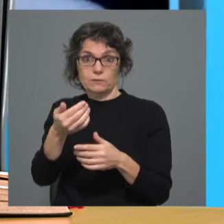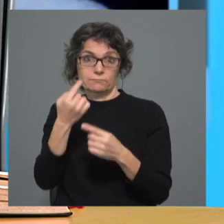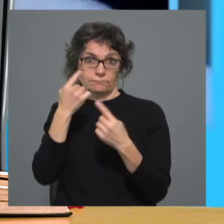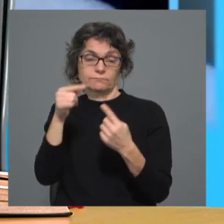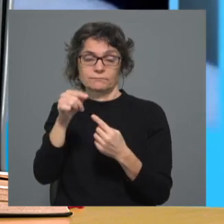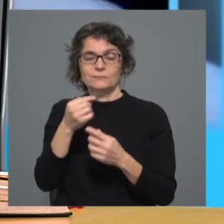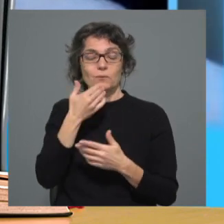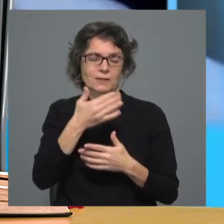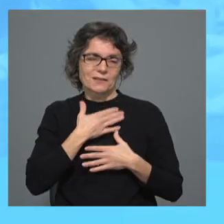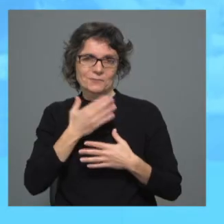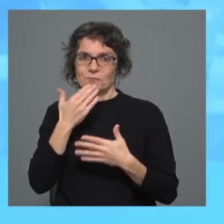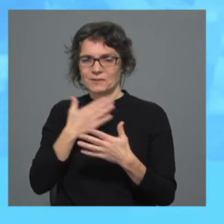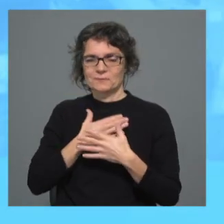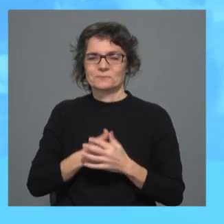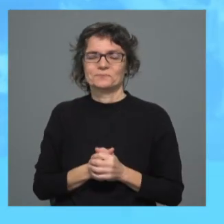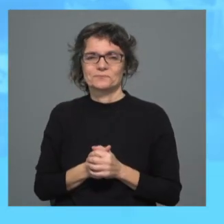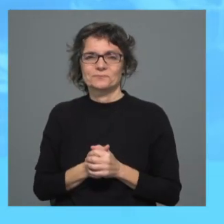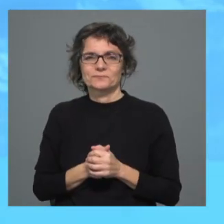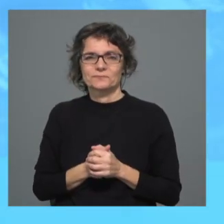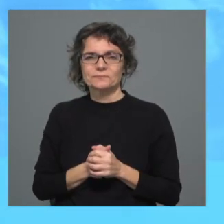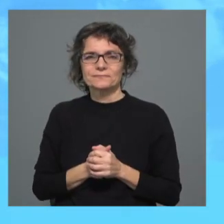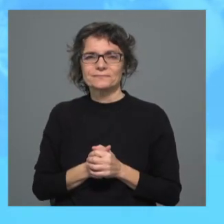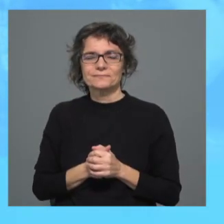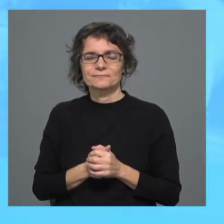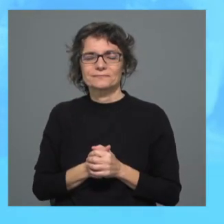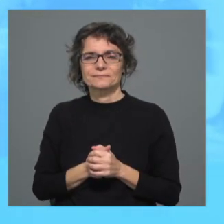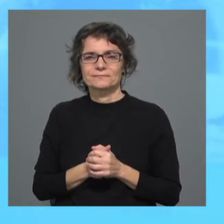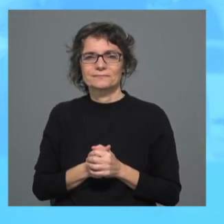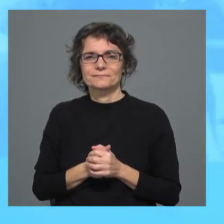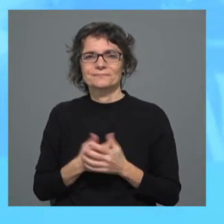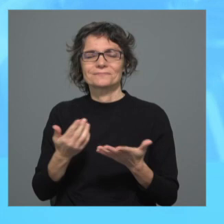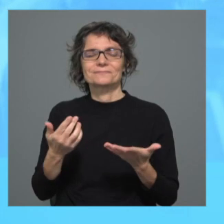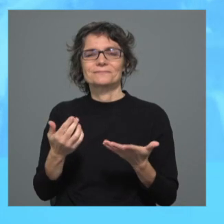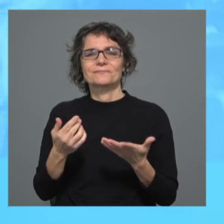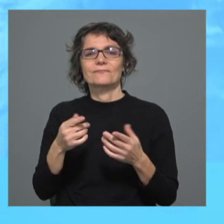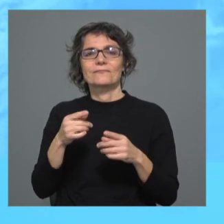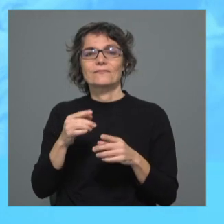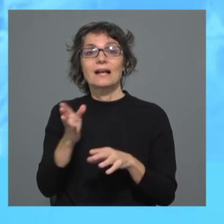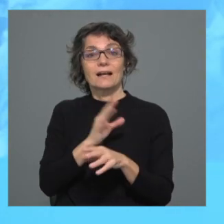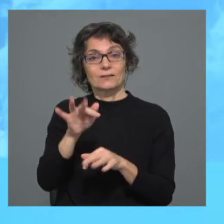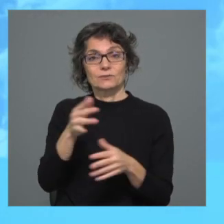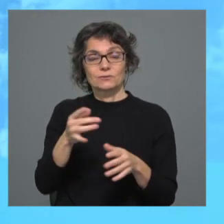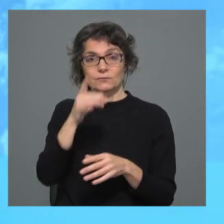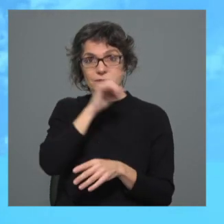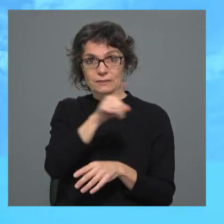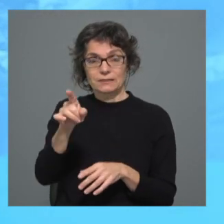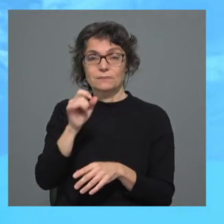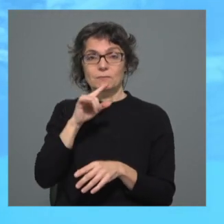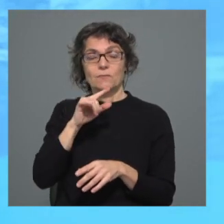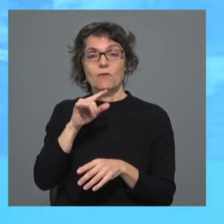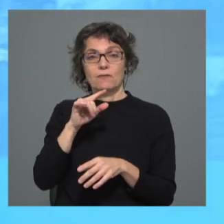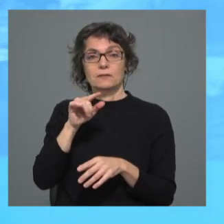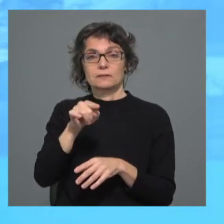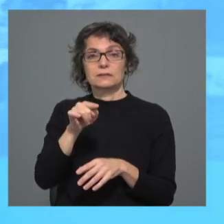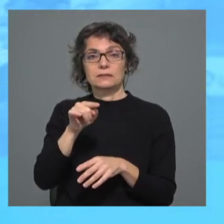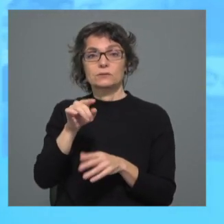prazer é meu. Muito obrigado. Muito obrigado por ter estado connosco. Tudo bom. Antes de terminar, recordo que pode rever este e todos